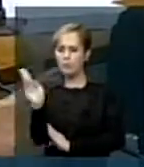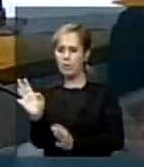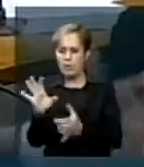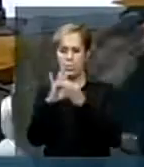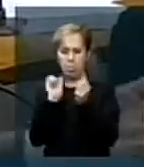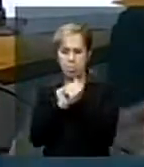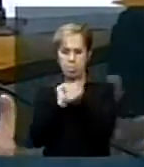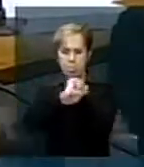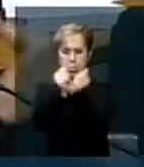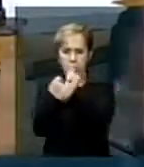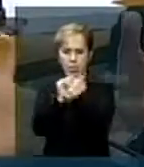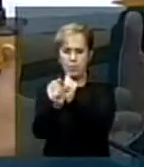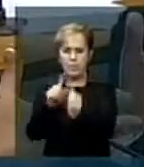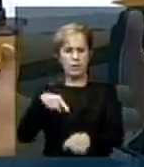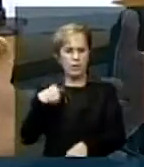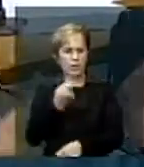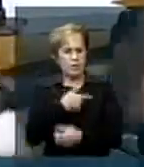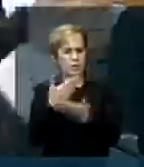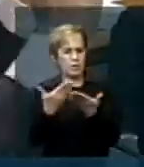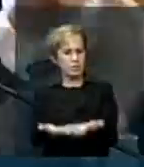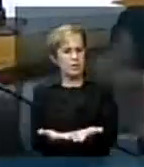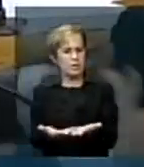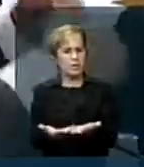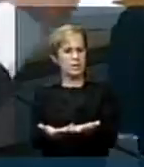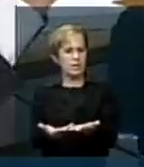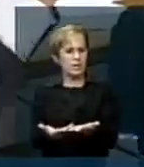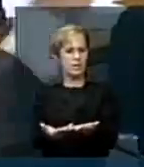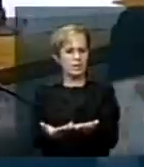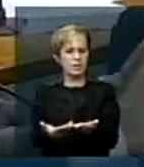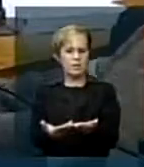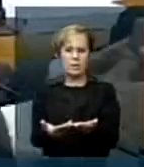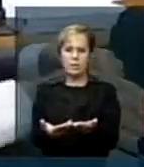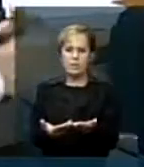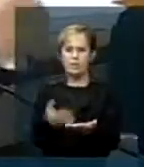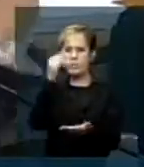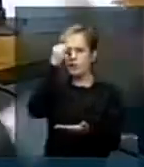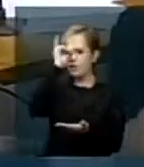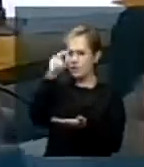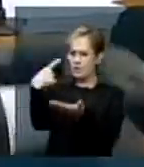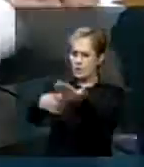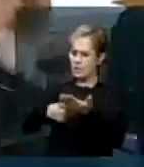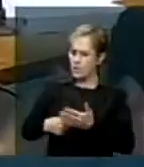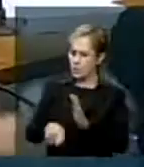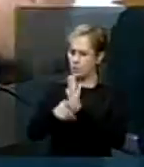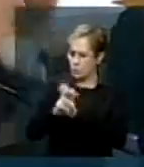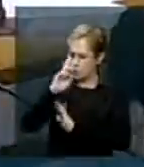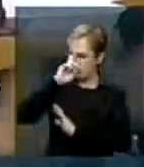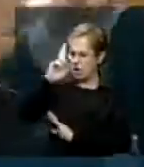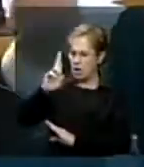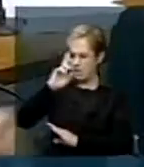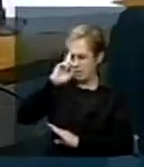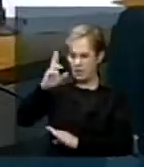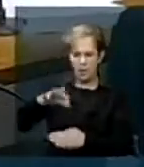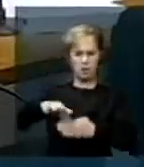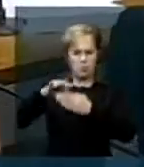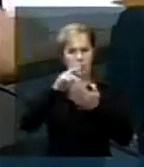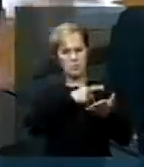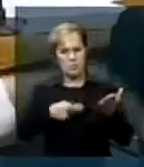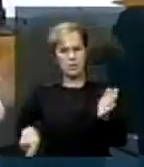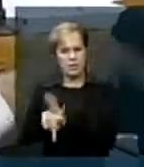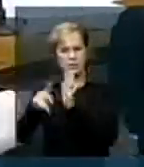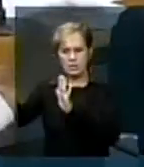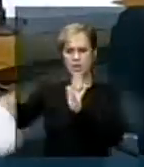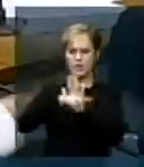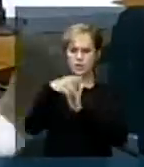E nós aqui estamos abdicando de convocar o então presidente, então dono, ou então presidente, para